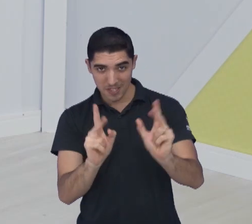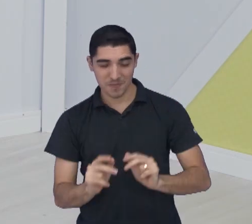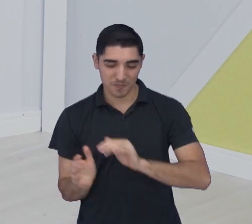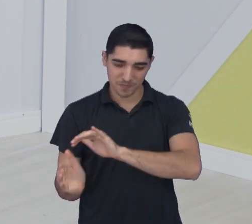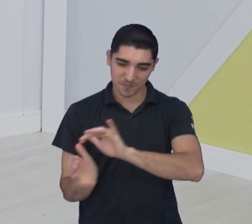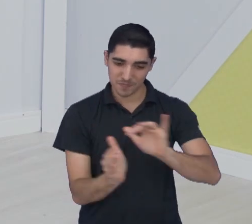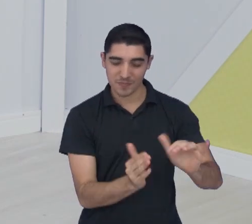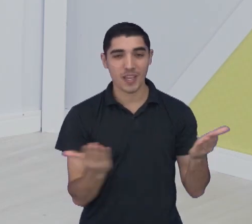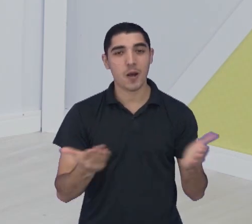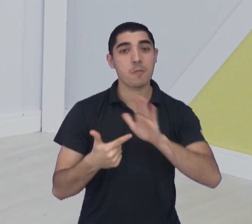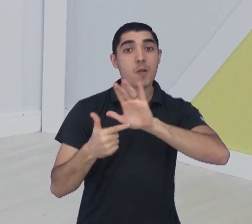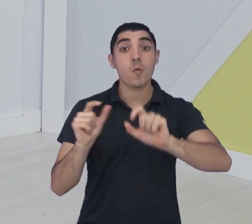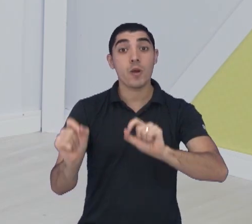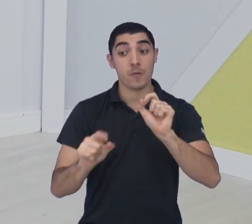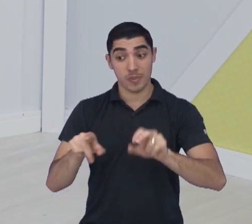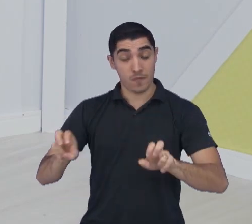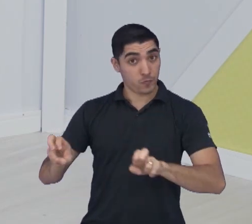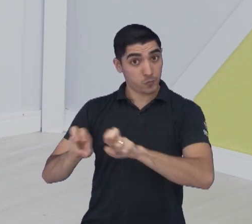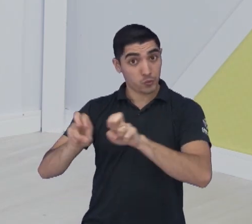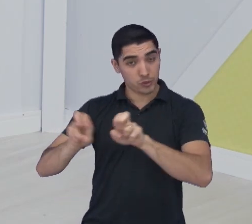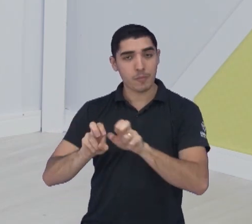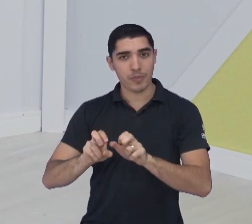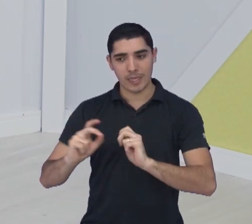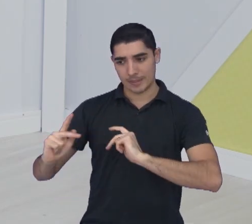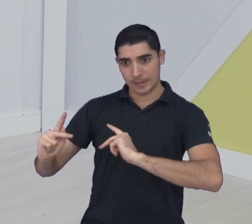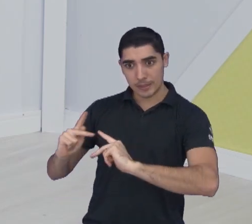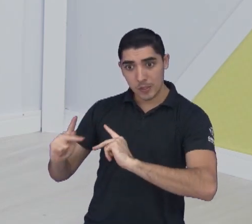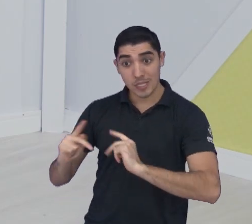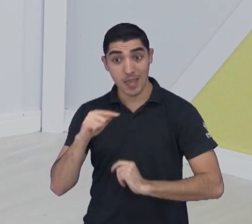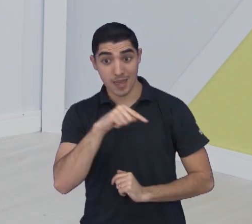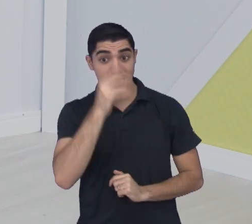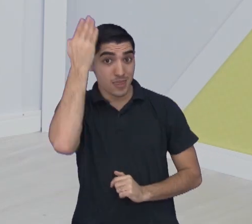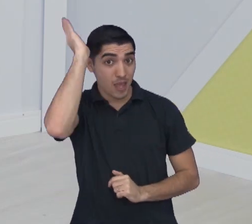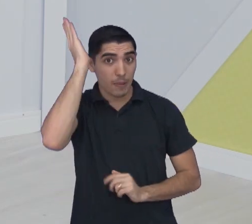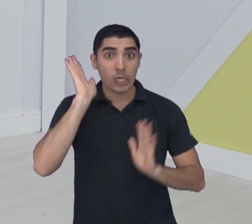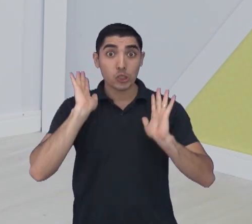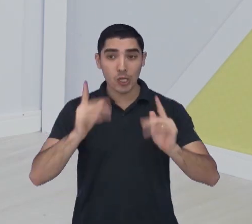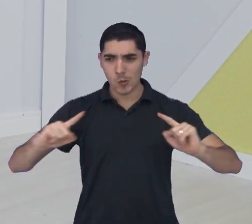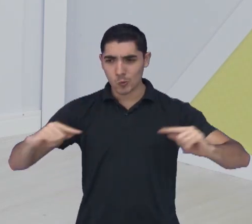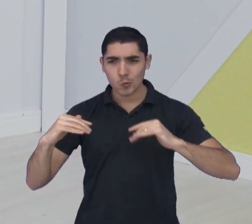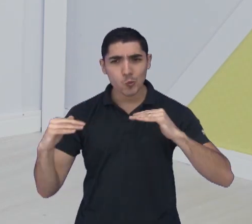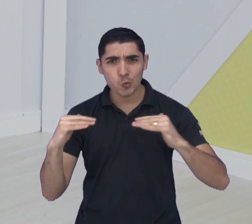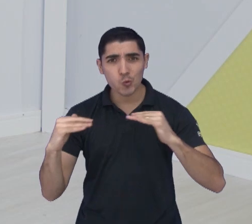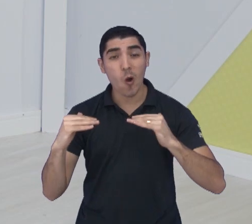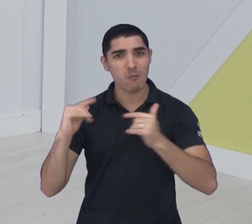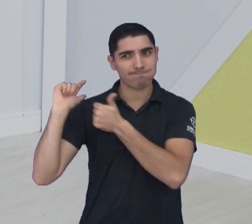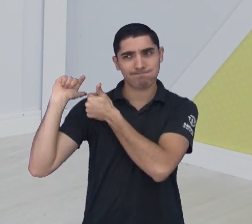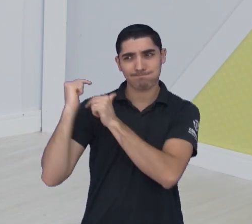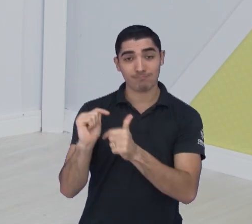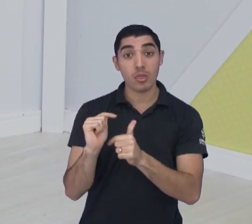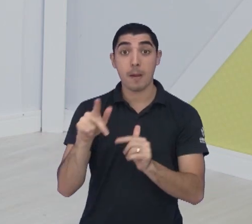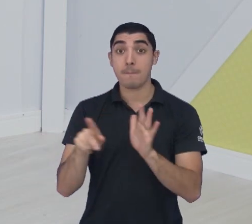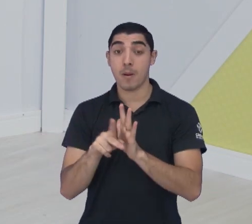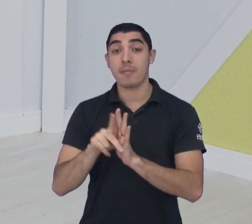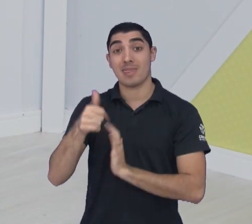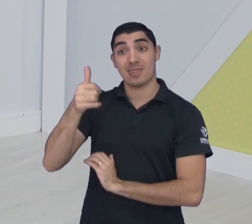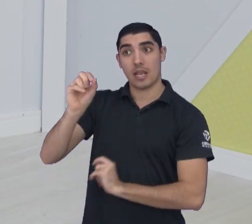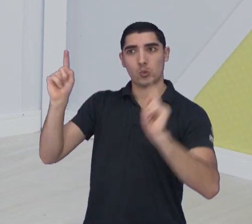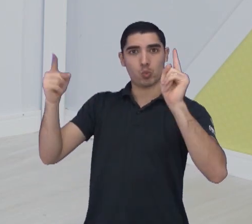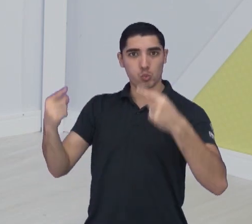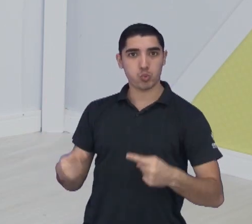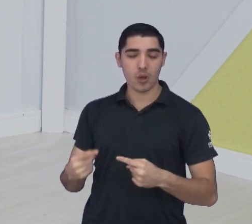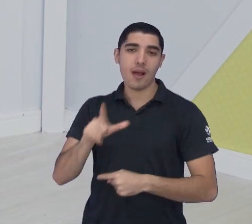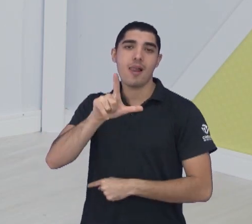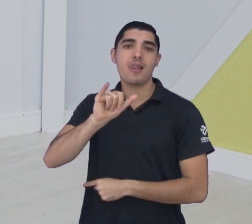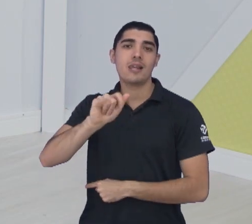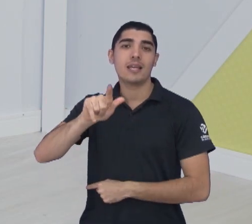A gente começa falando de futsal. São José e Taubaté fizeram o clássico regional da 11ª rodada da Liga Nacional. O São José buscando